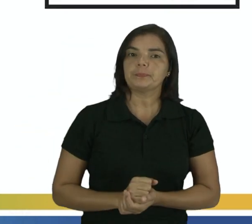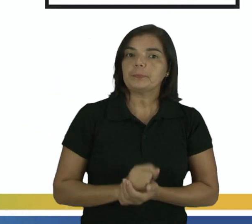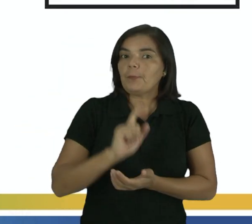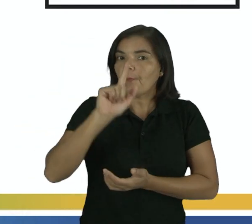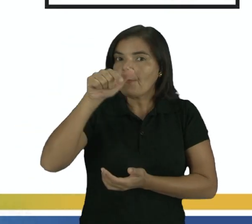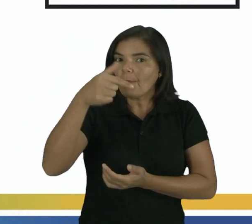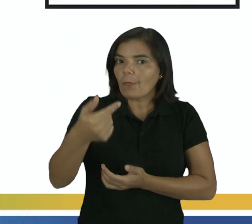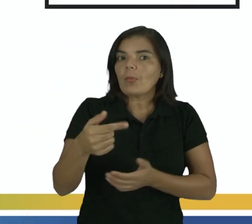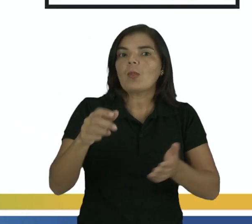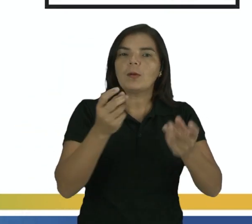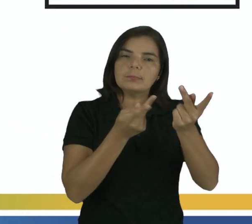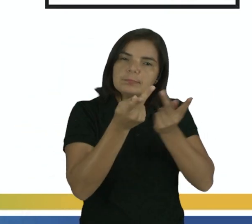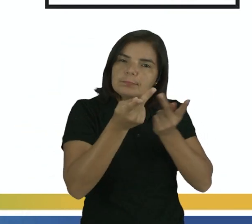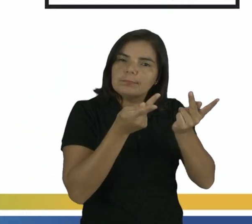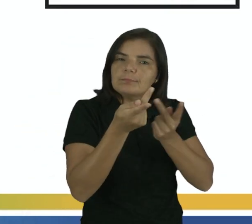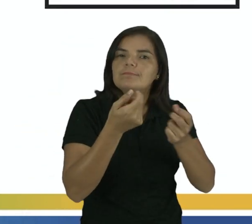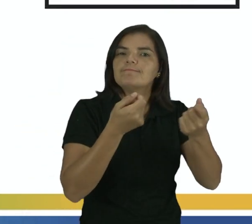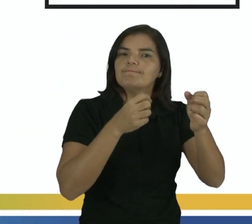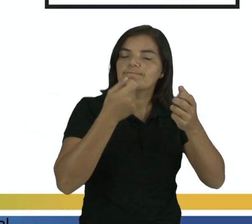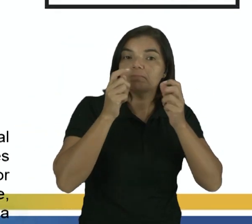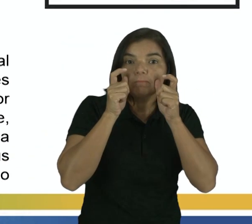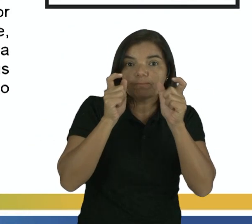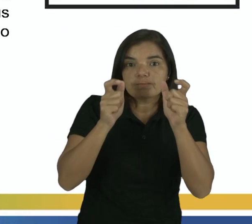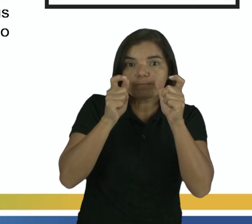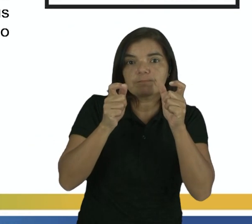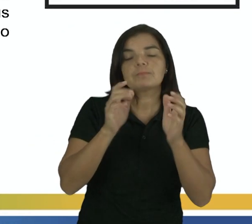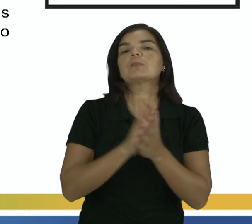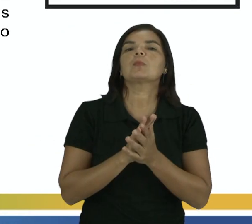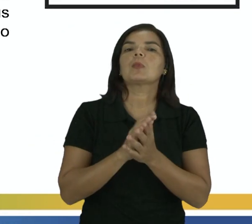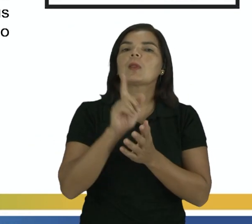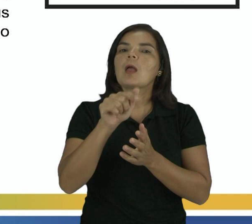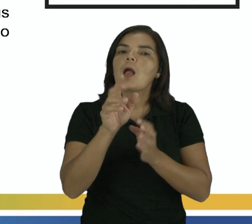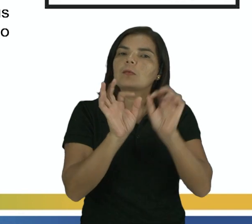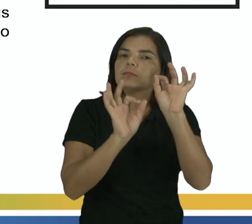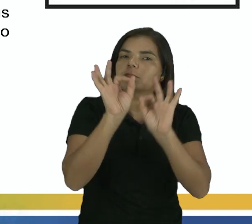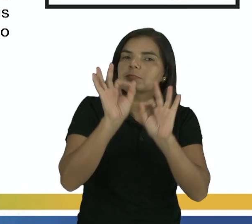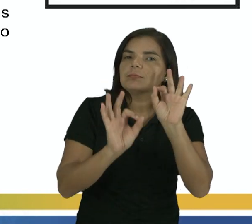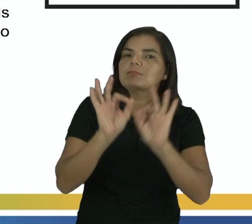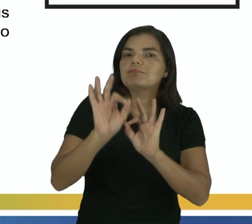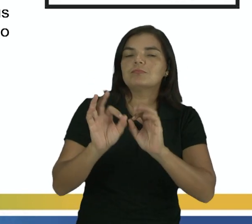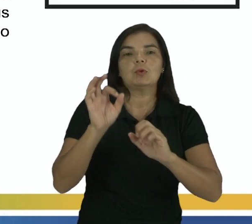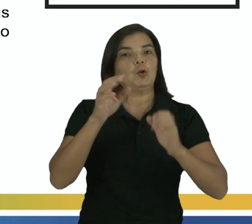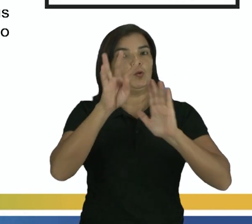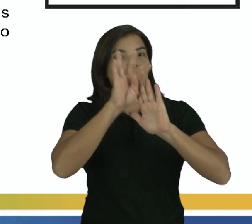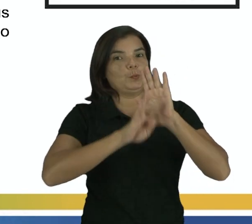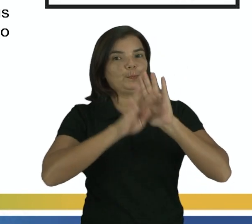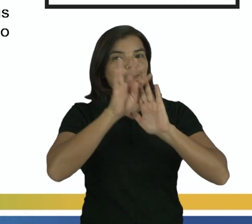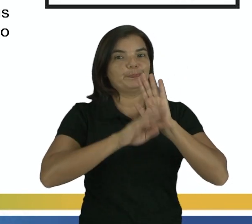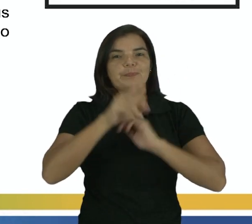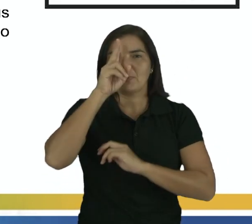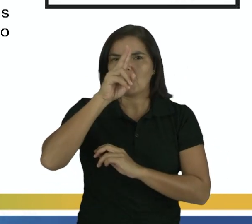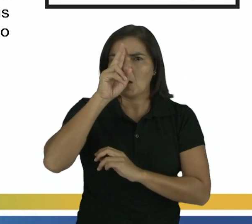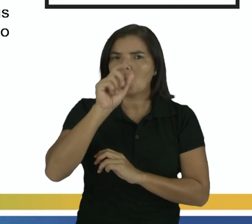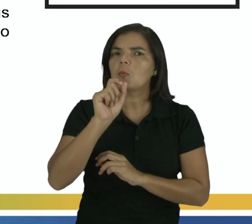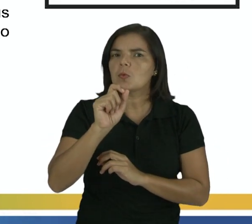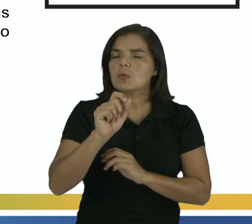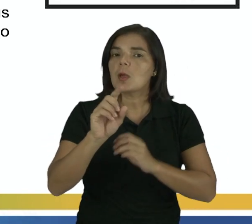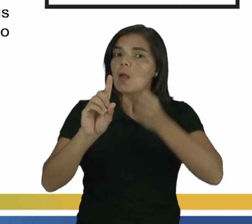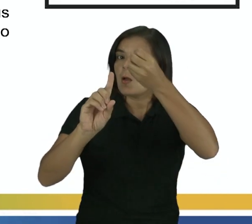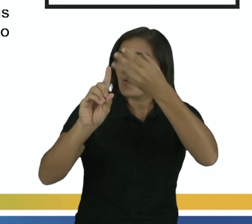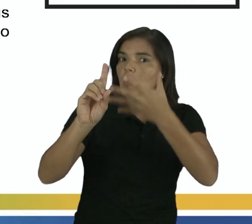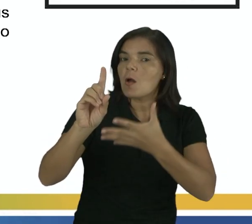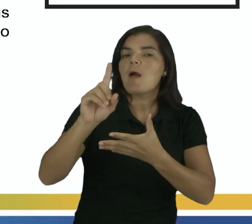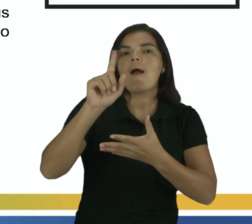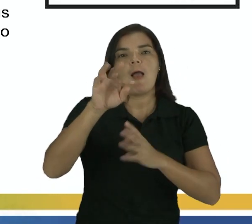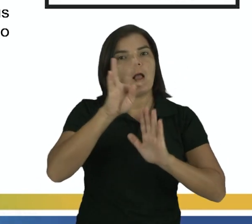Outra questão nessa elaboração que você precisa ficar atento é a organização do seu texto. Lembre-se que esse relato pessoal